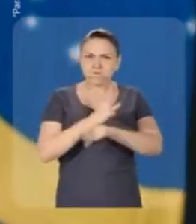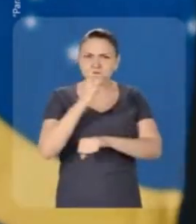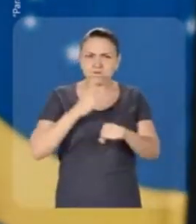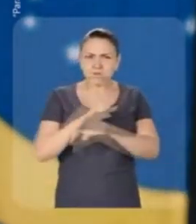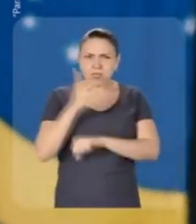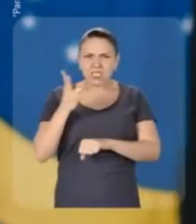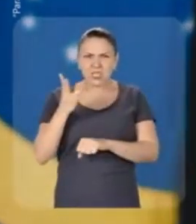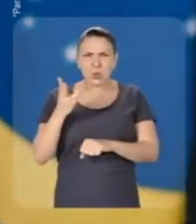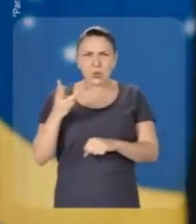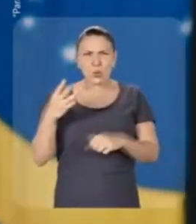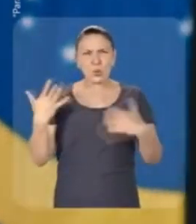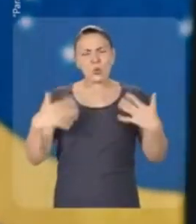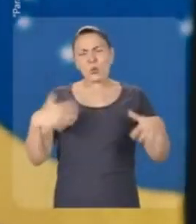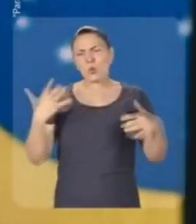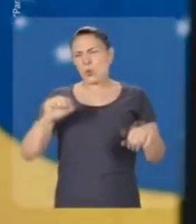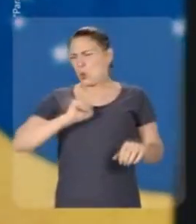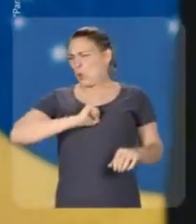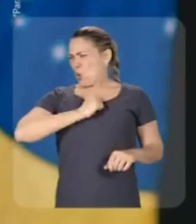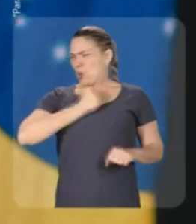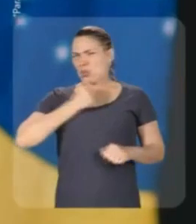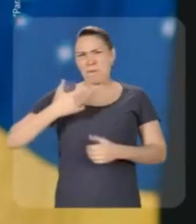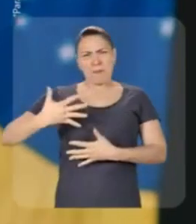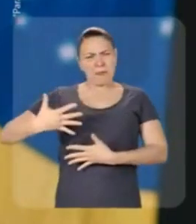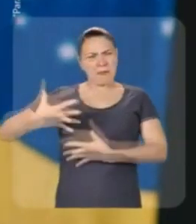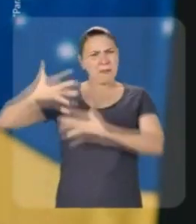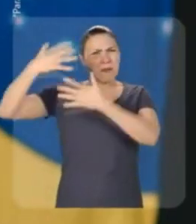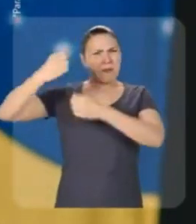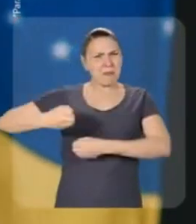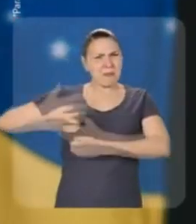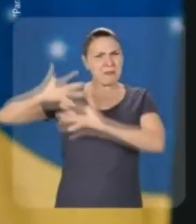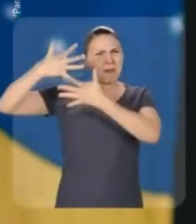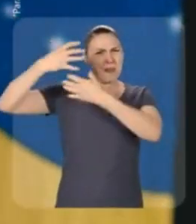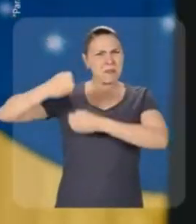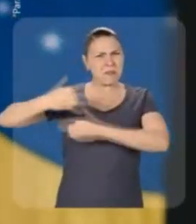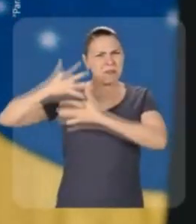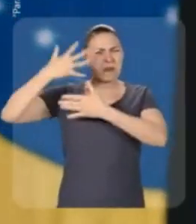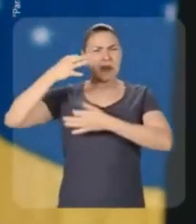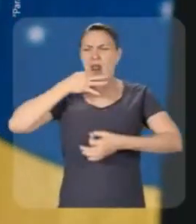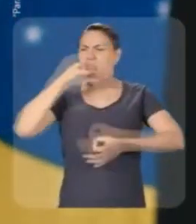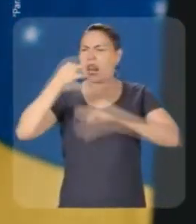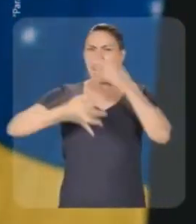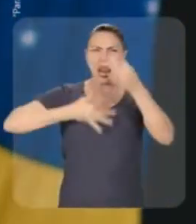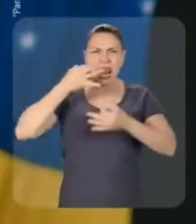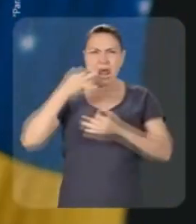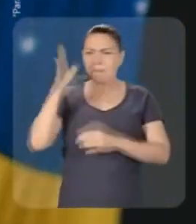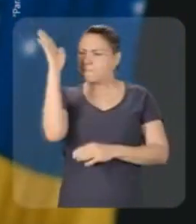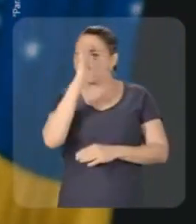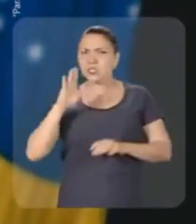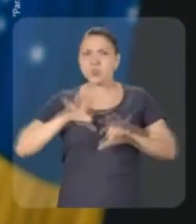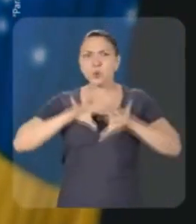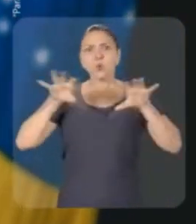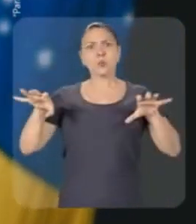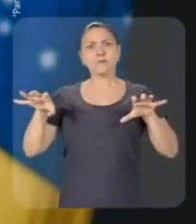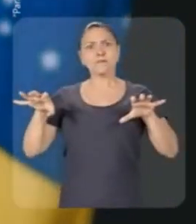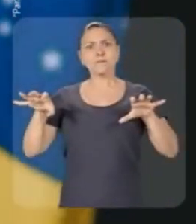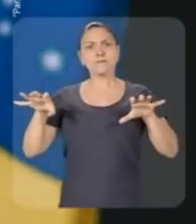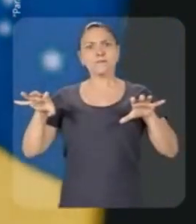WhatsApp. É muito ódio, muito discurso raivoso, amigos brigando, país